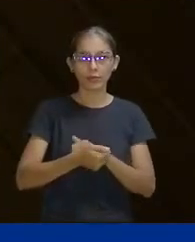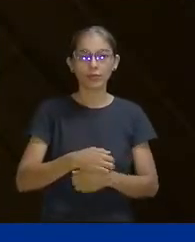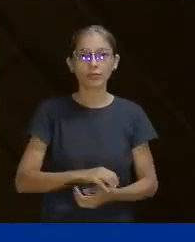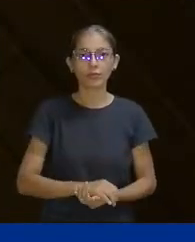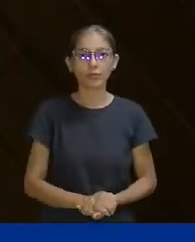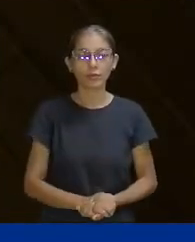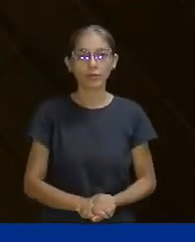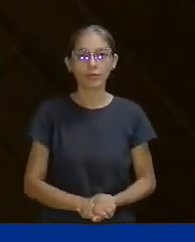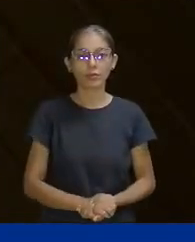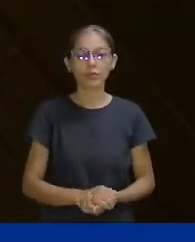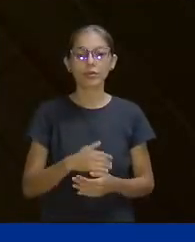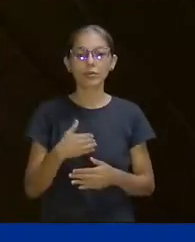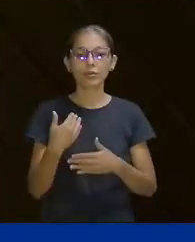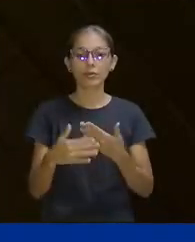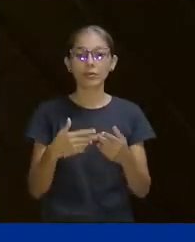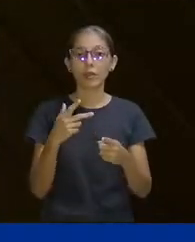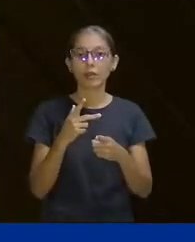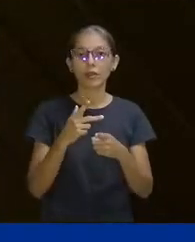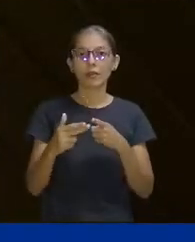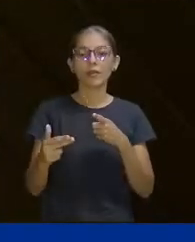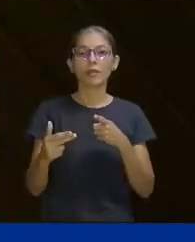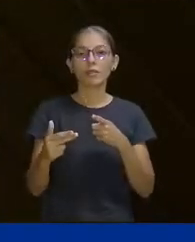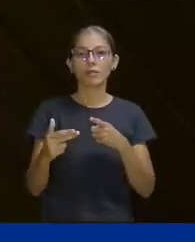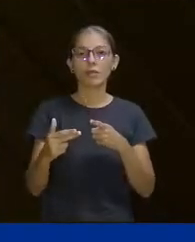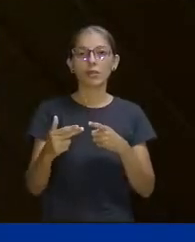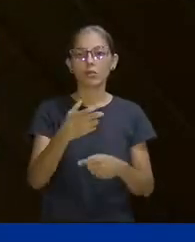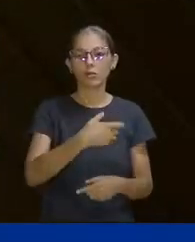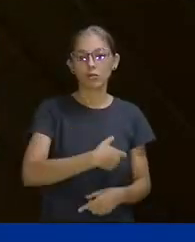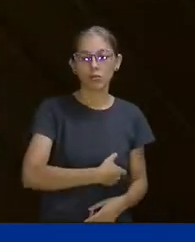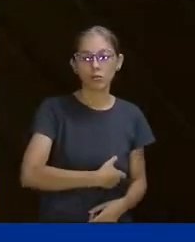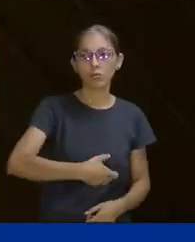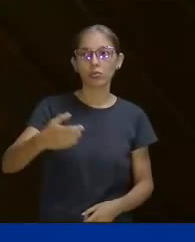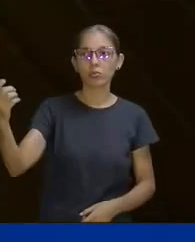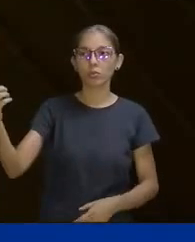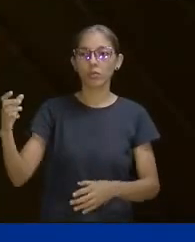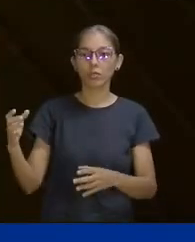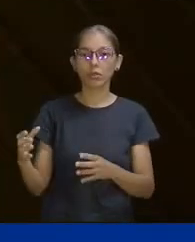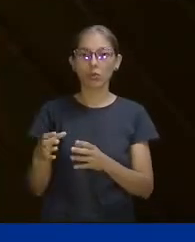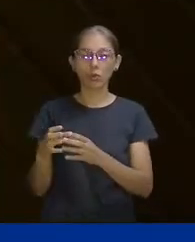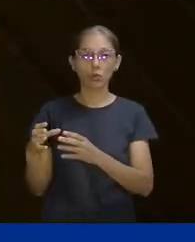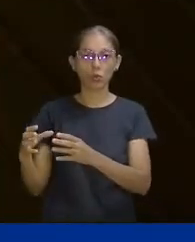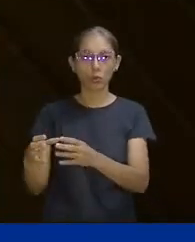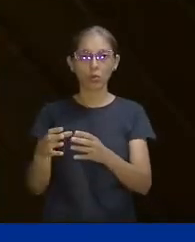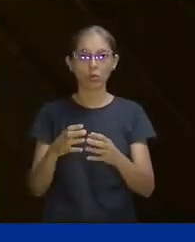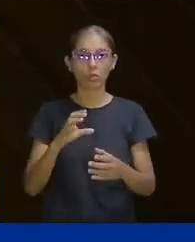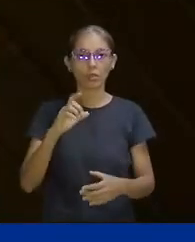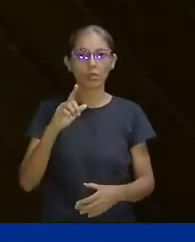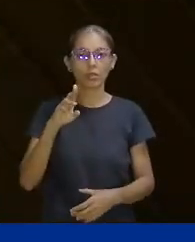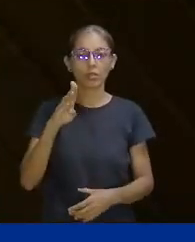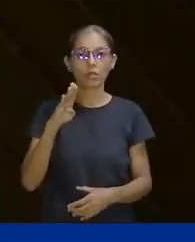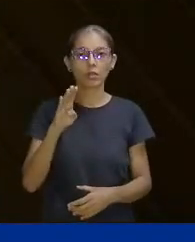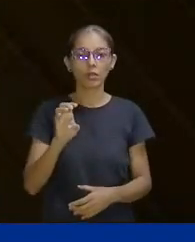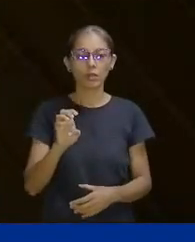Após ter vencido a modalidade de lançamento de clube, com a marca de